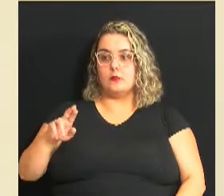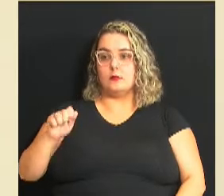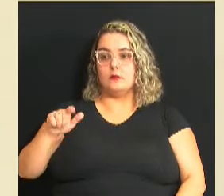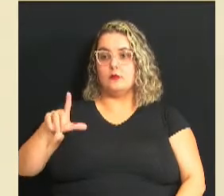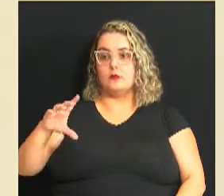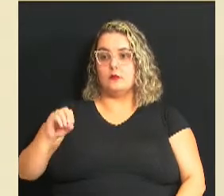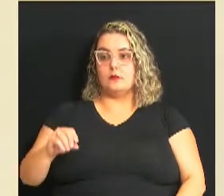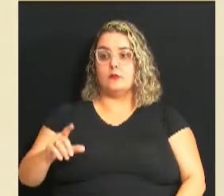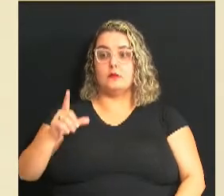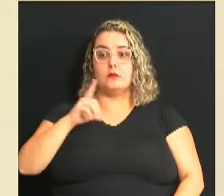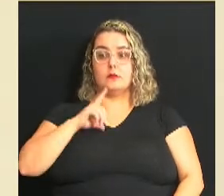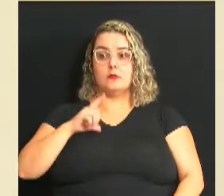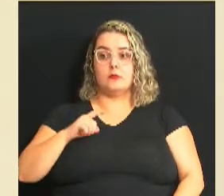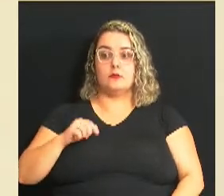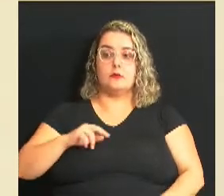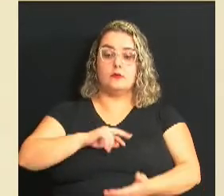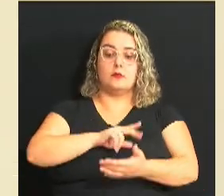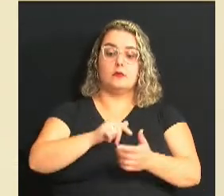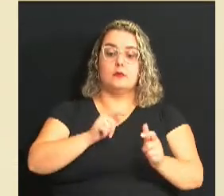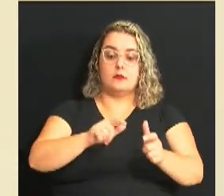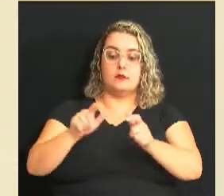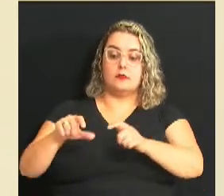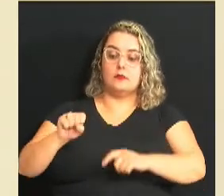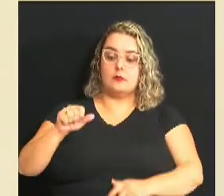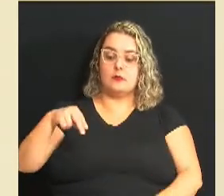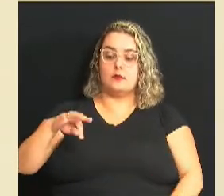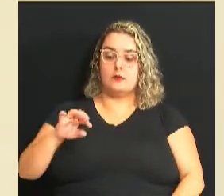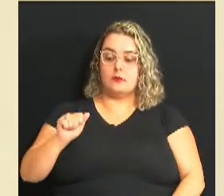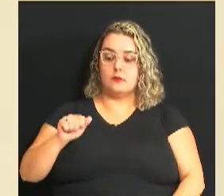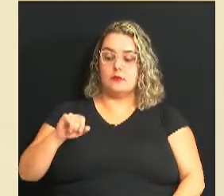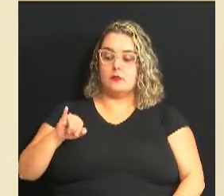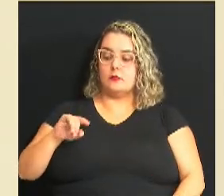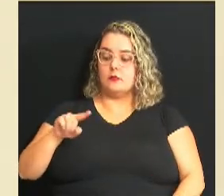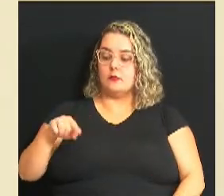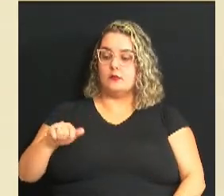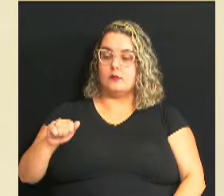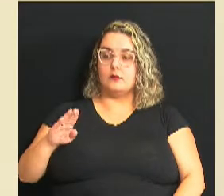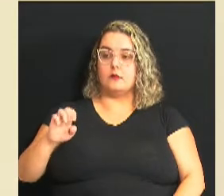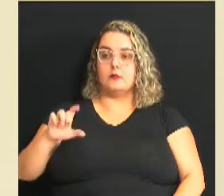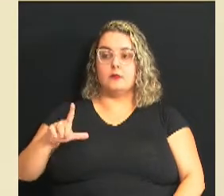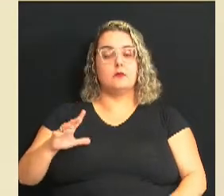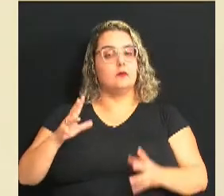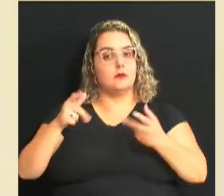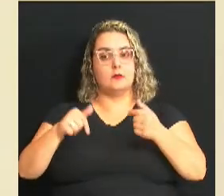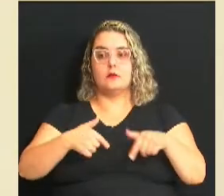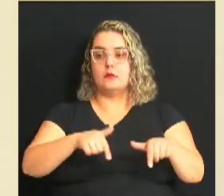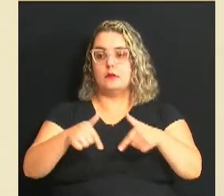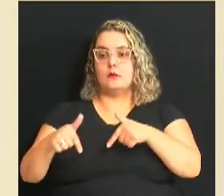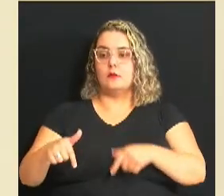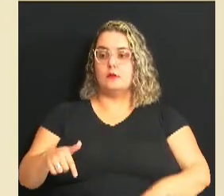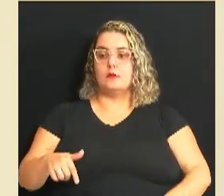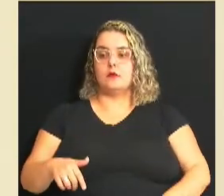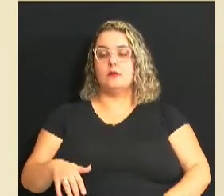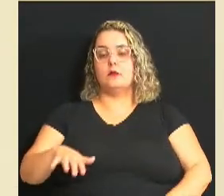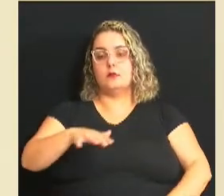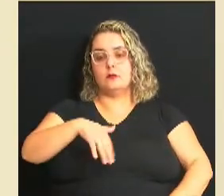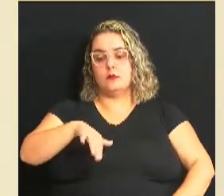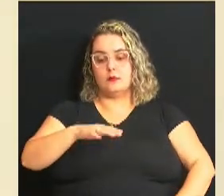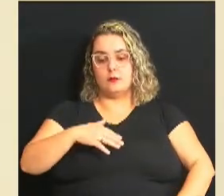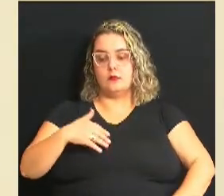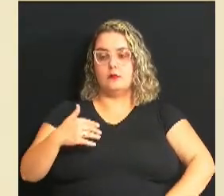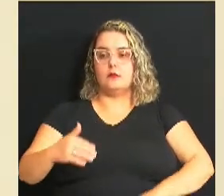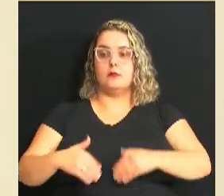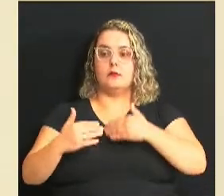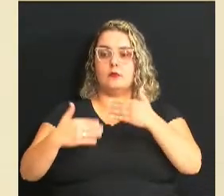grande de espaços na Vila Santa Isabel. Então, está todo mundo lá mobilizado e circulando uma produção muito grande. A gente